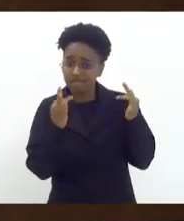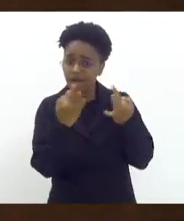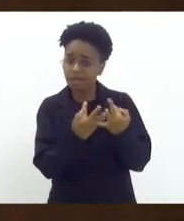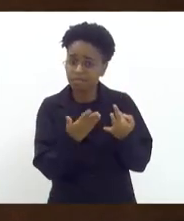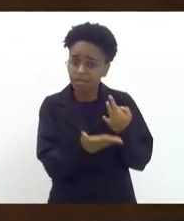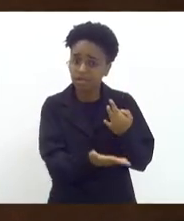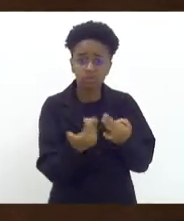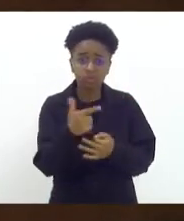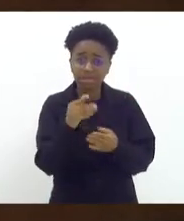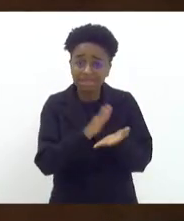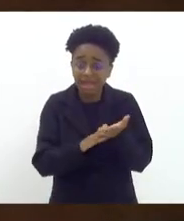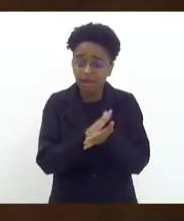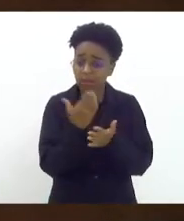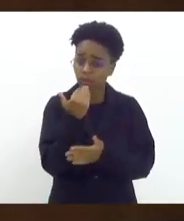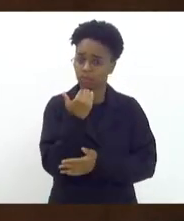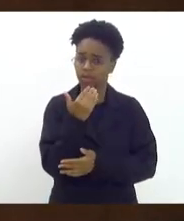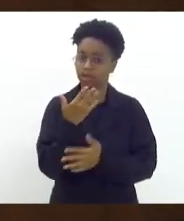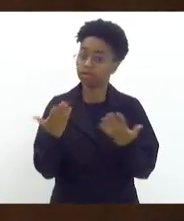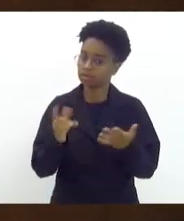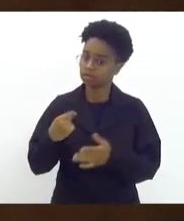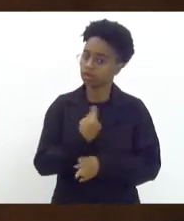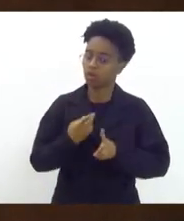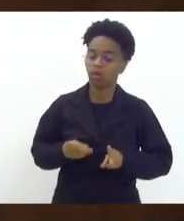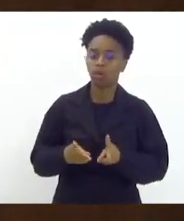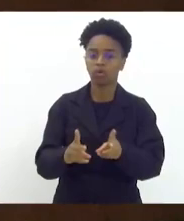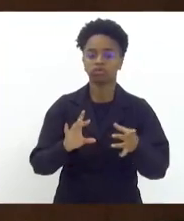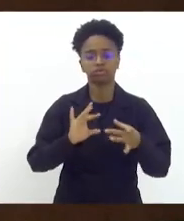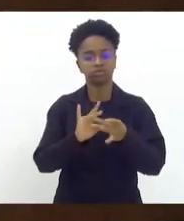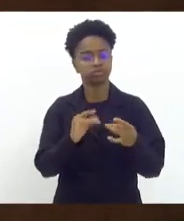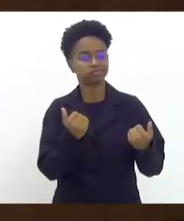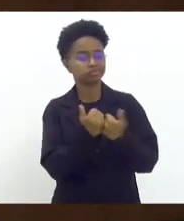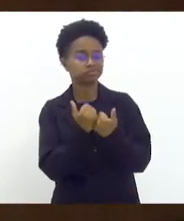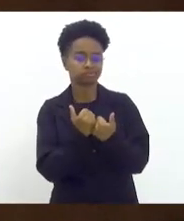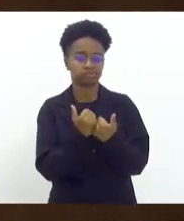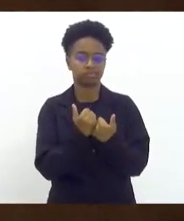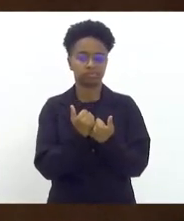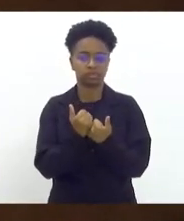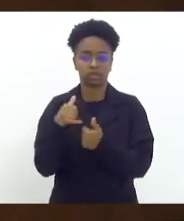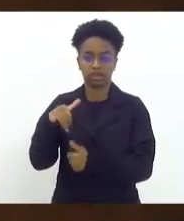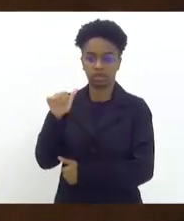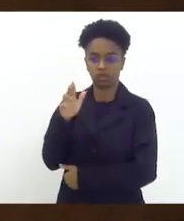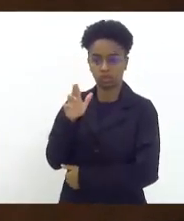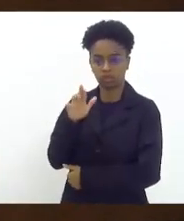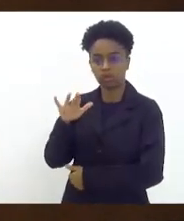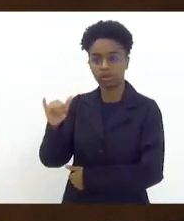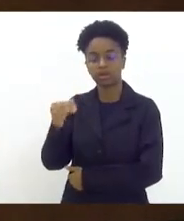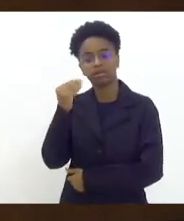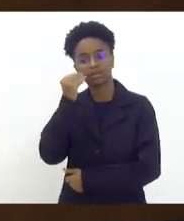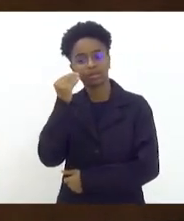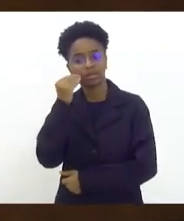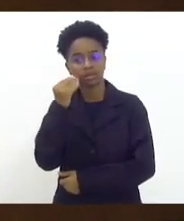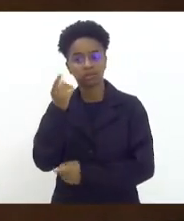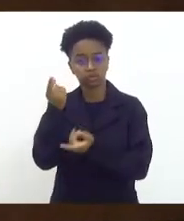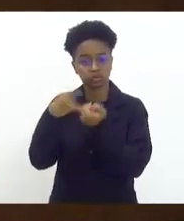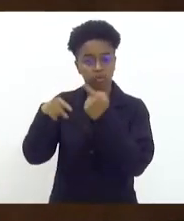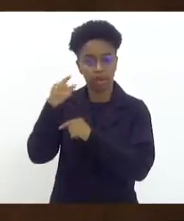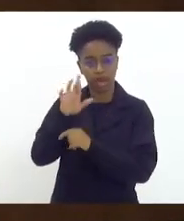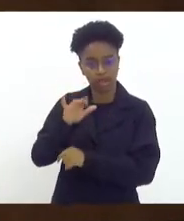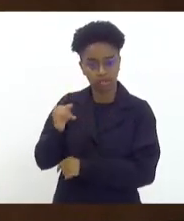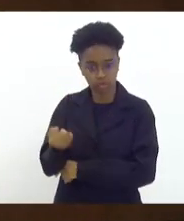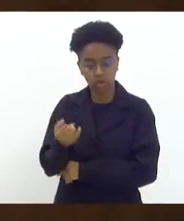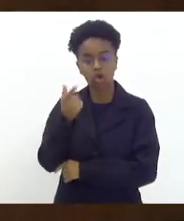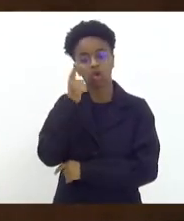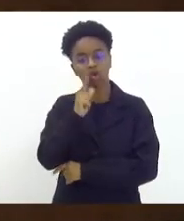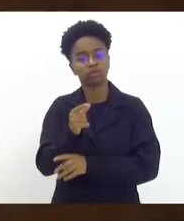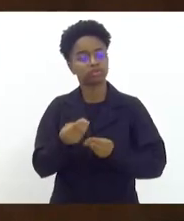não tem o que comer então sigamos a irmanados querido Yuri na luta para que o super RJ chega